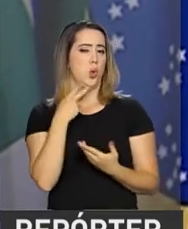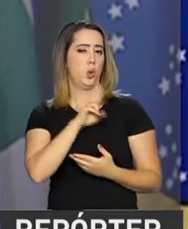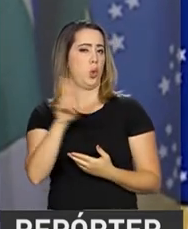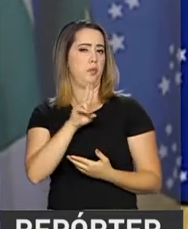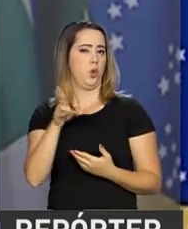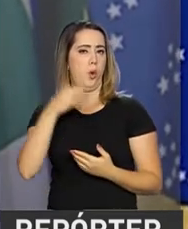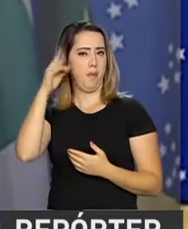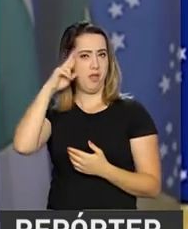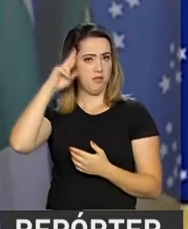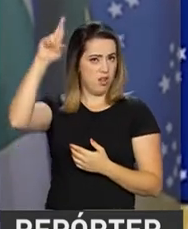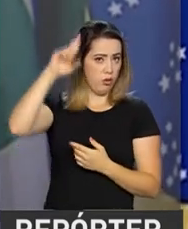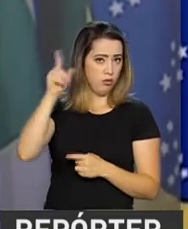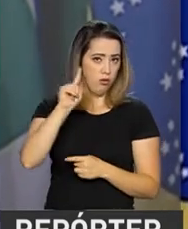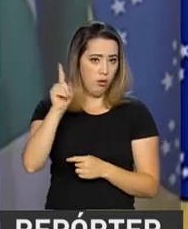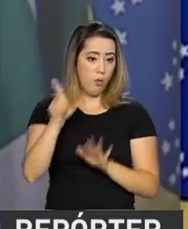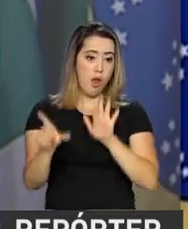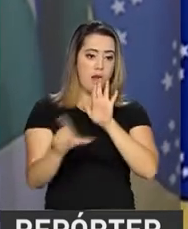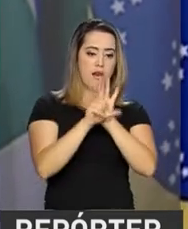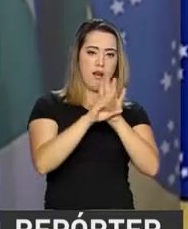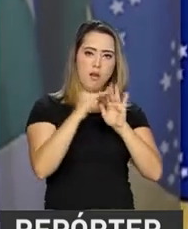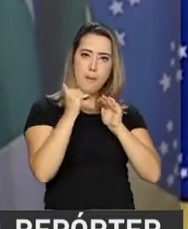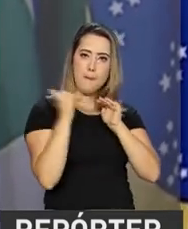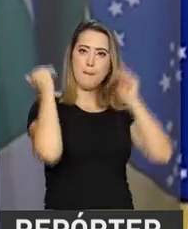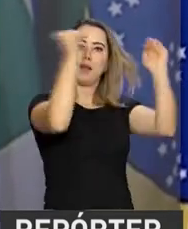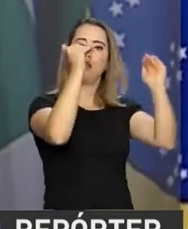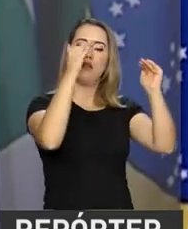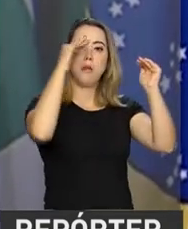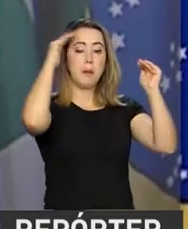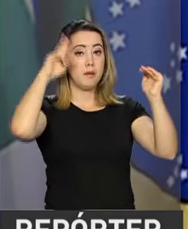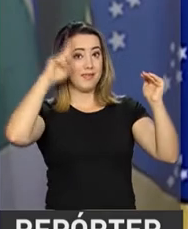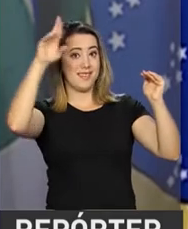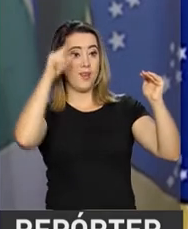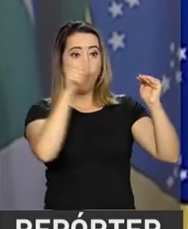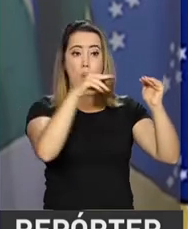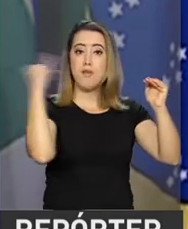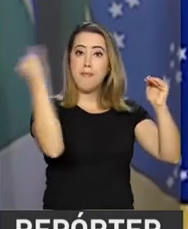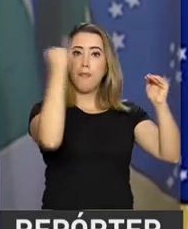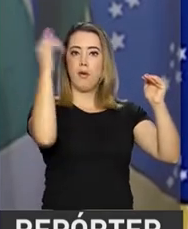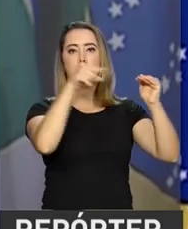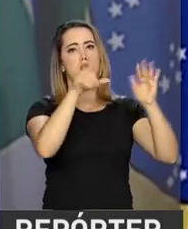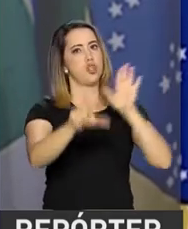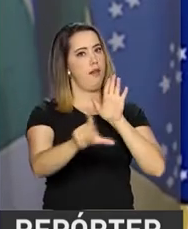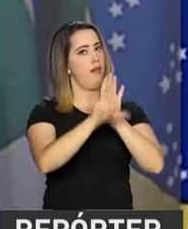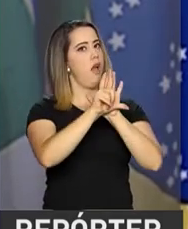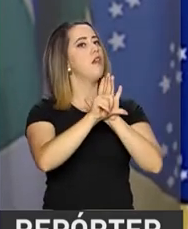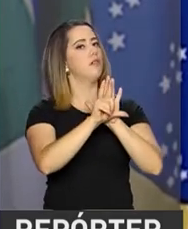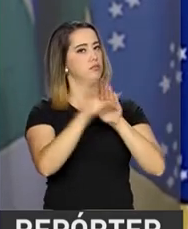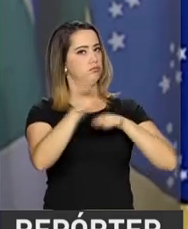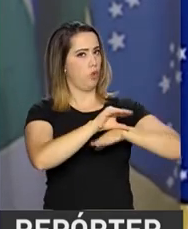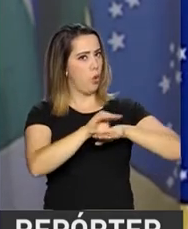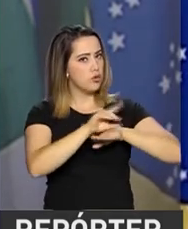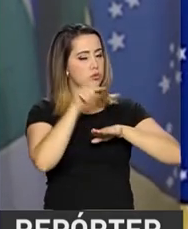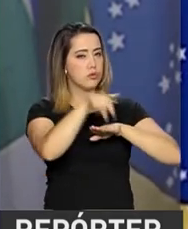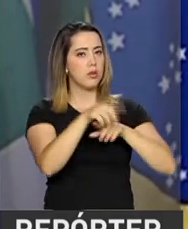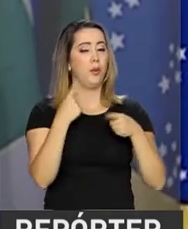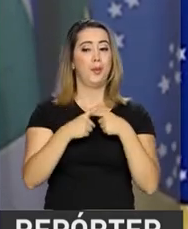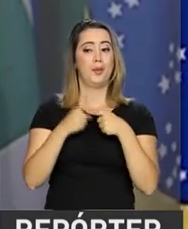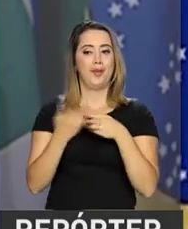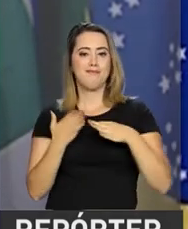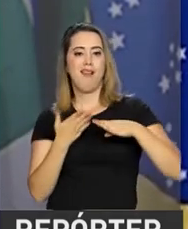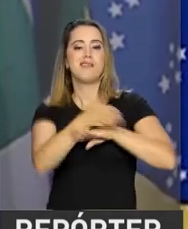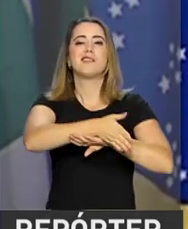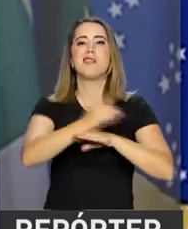mas está na lei ou seja toda vez que a ultrapasse os limites da